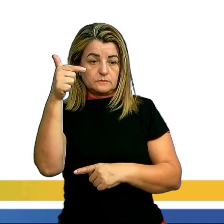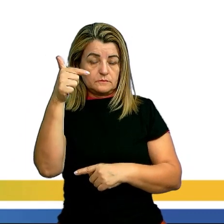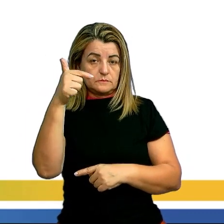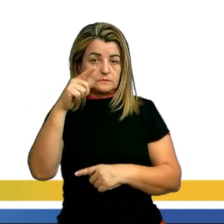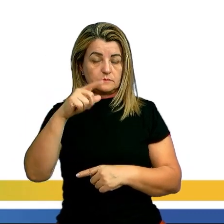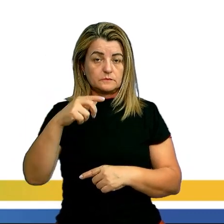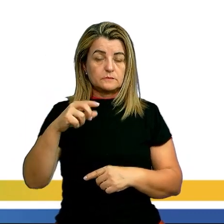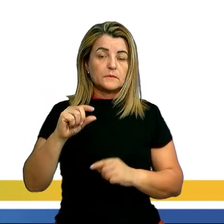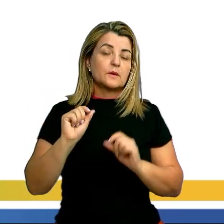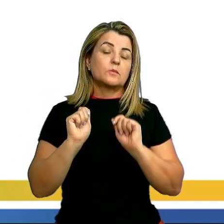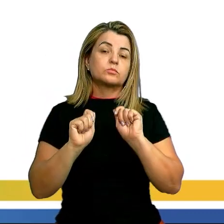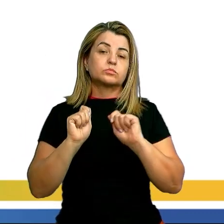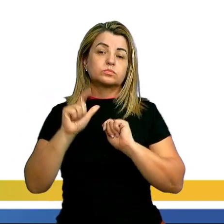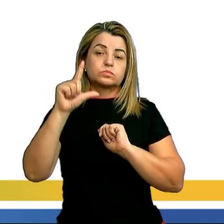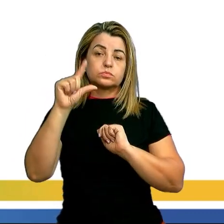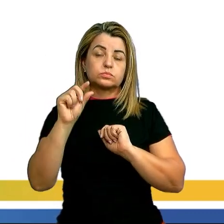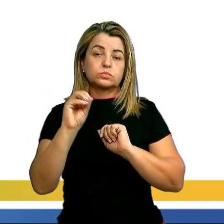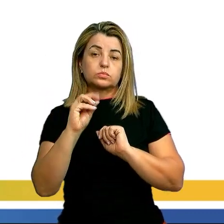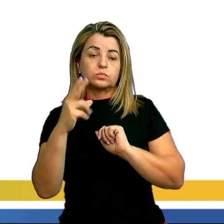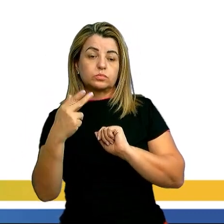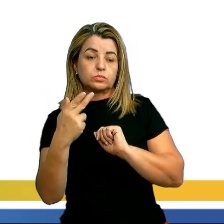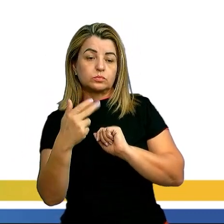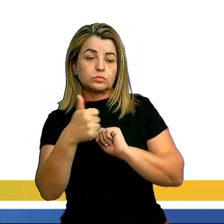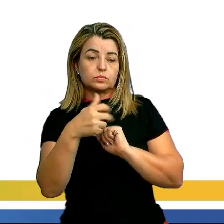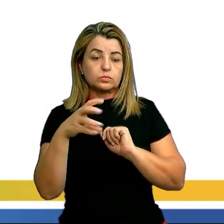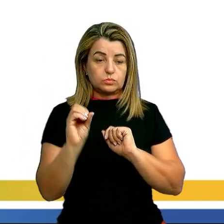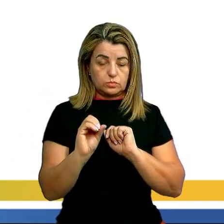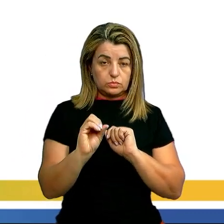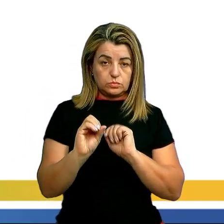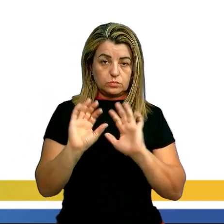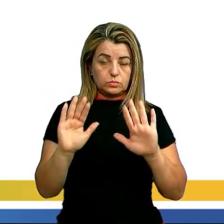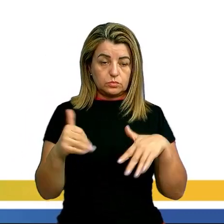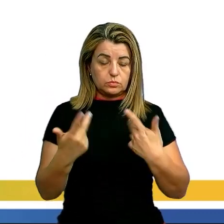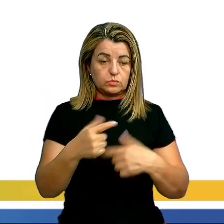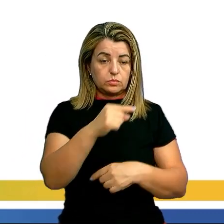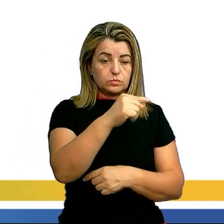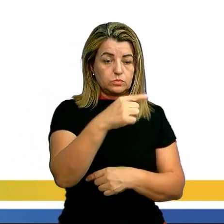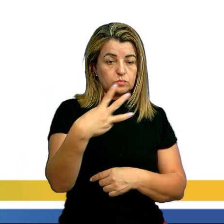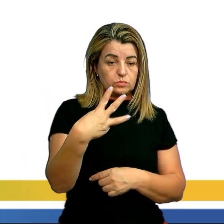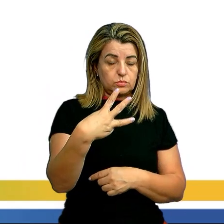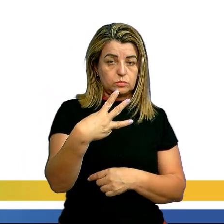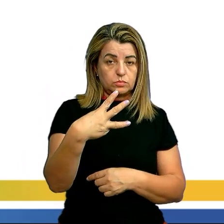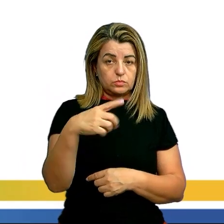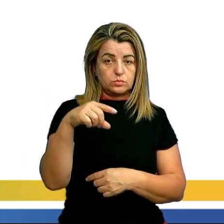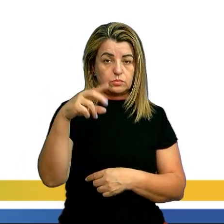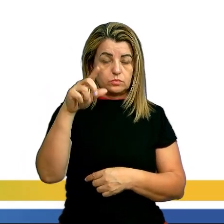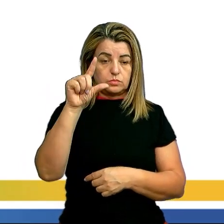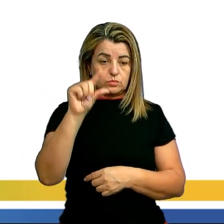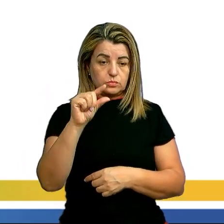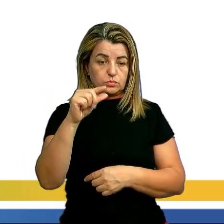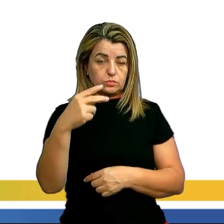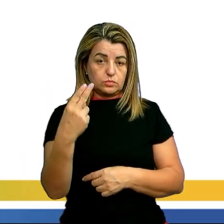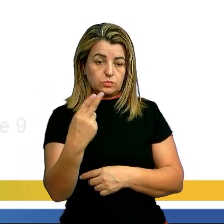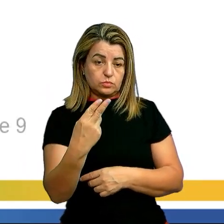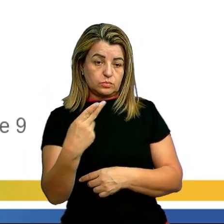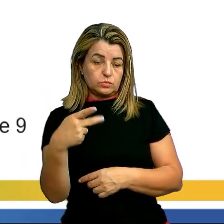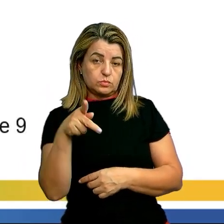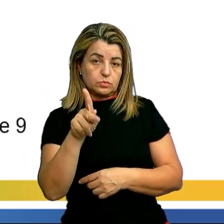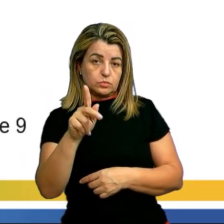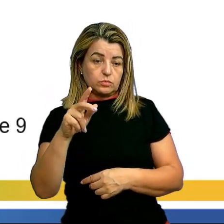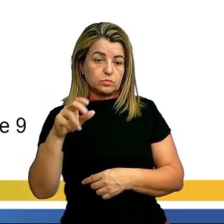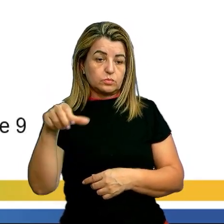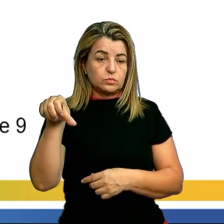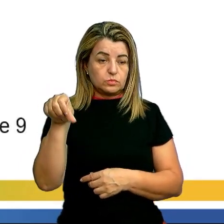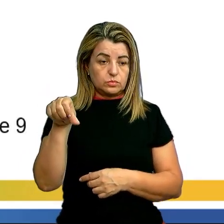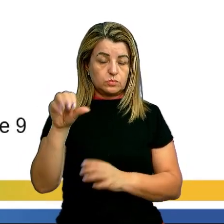que K vai ser maior ou igual que menos 3 e menor ou igual que 9. Então, os possíveis valores para